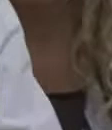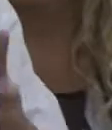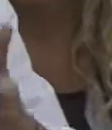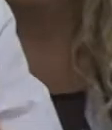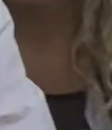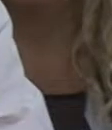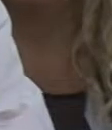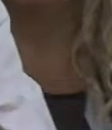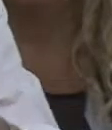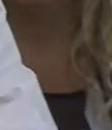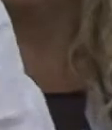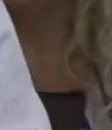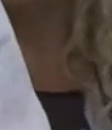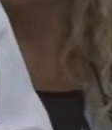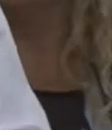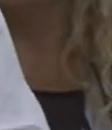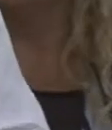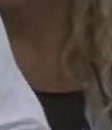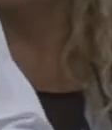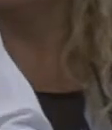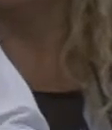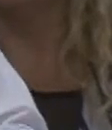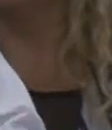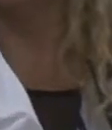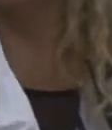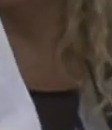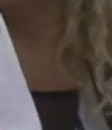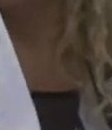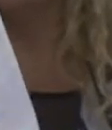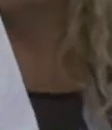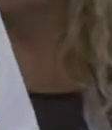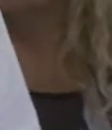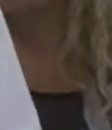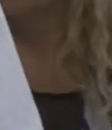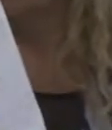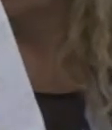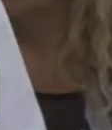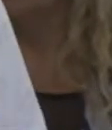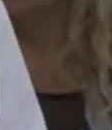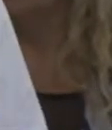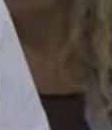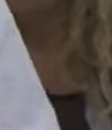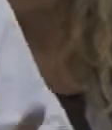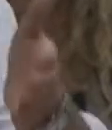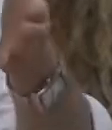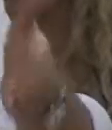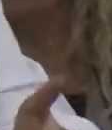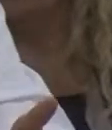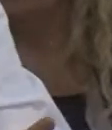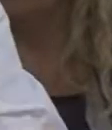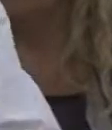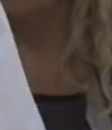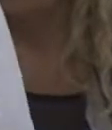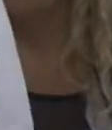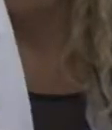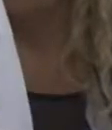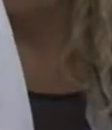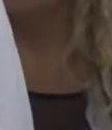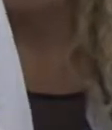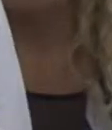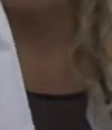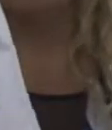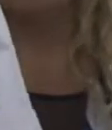formou-se, está colando grau agora em Publicidade e Marketing pela Escola Superior de Propaganda e Marketing em São Paulo, cola grau na próxima